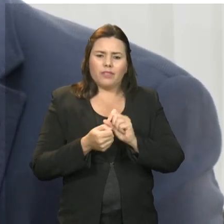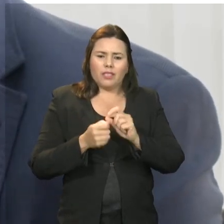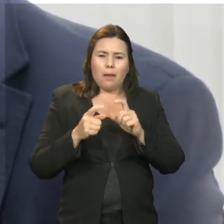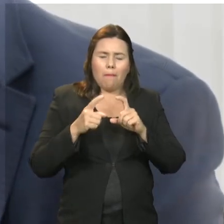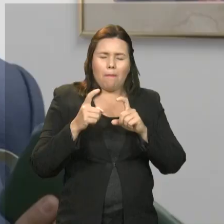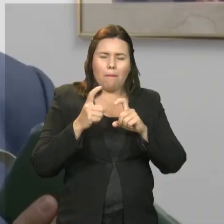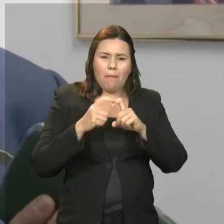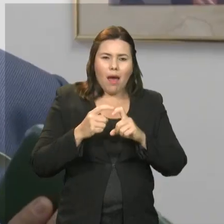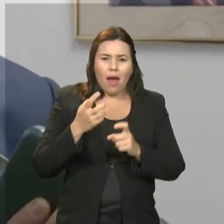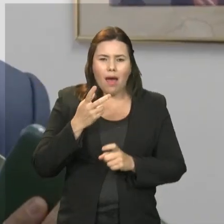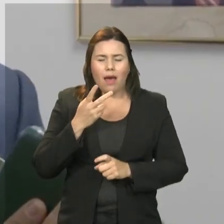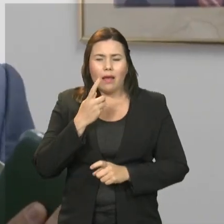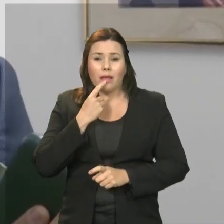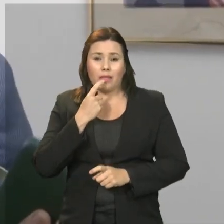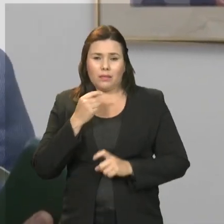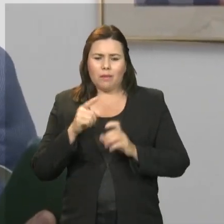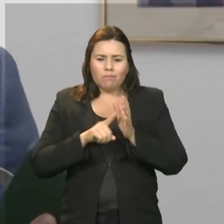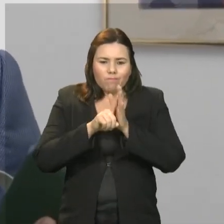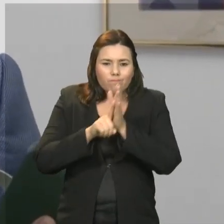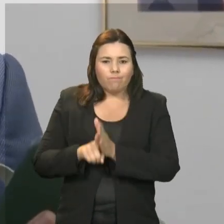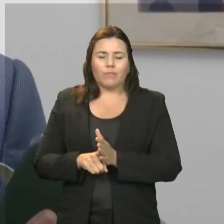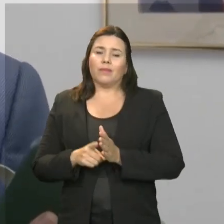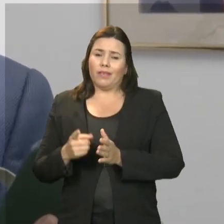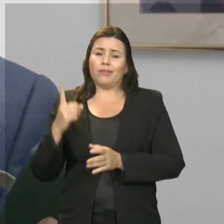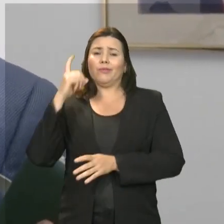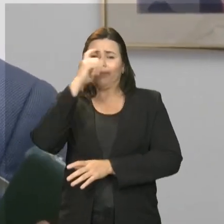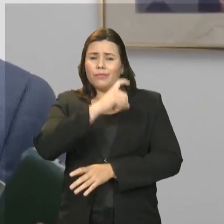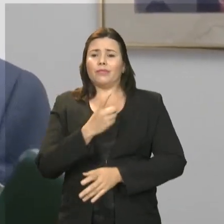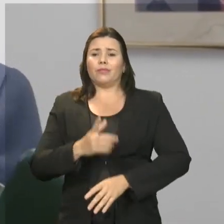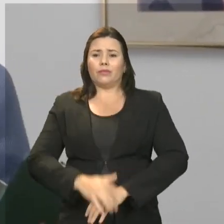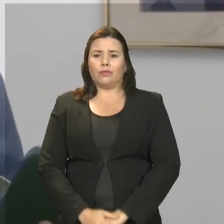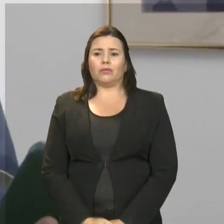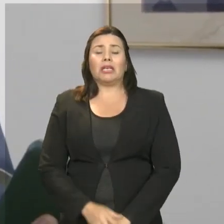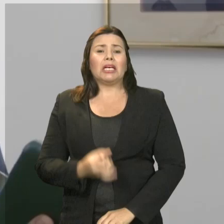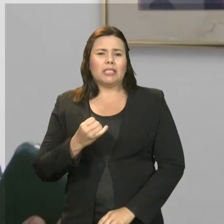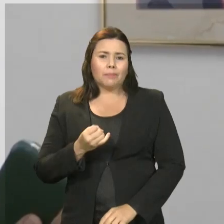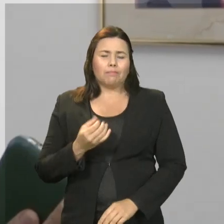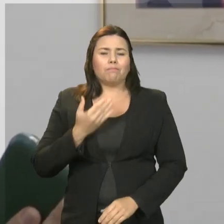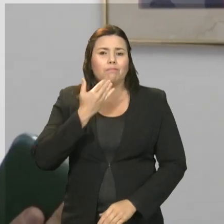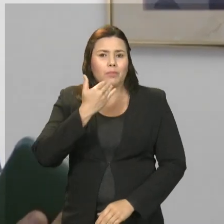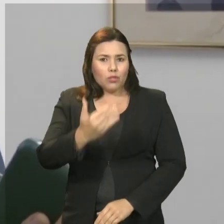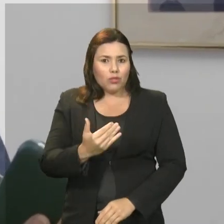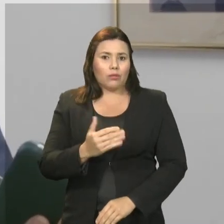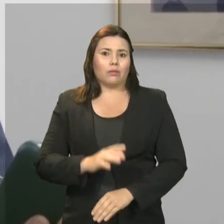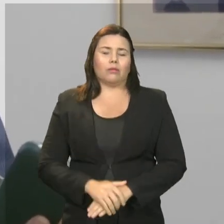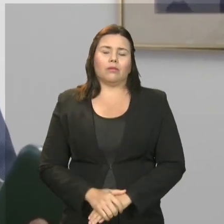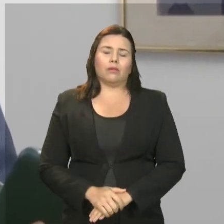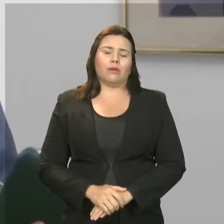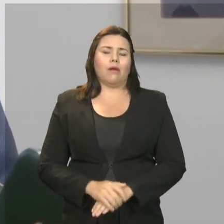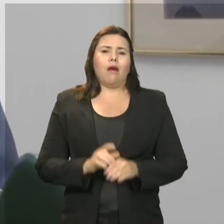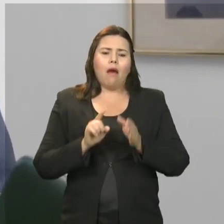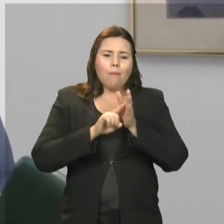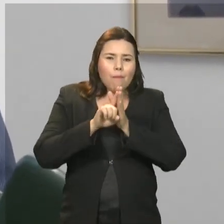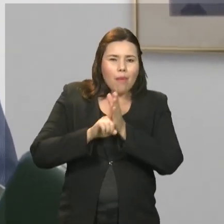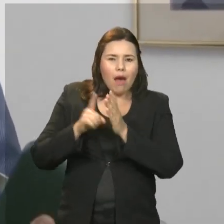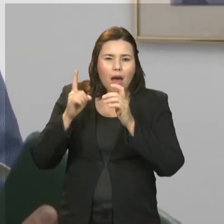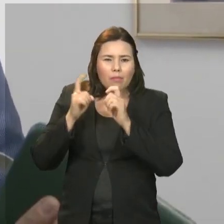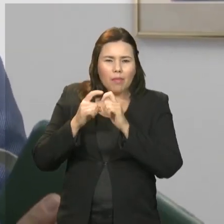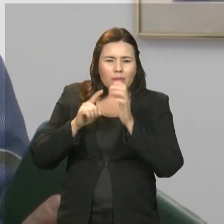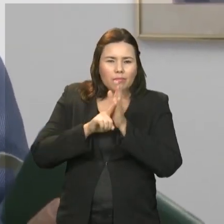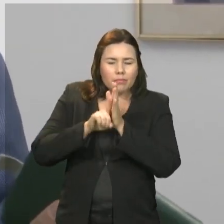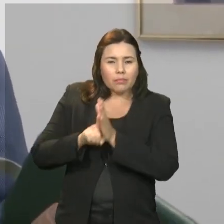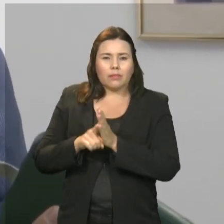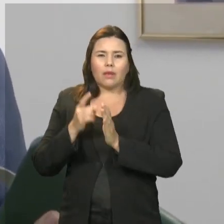atendimentos cirúrgicos. Só vamos pedir um exame clínico, um exame laboratorial complementar, quando um exame, depois de um exame clínico,